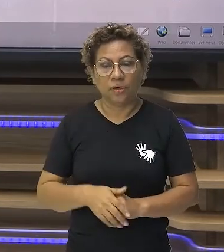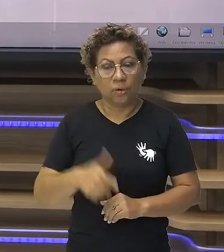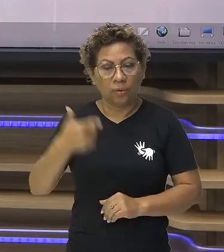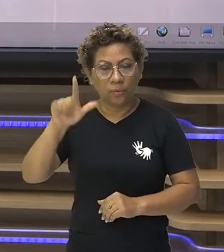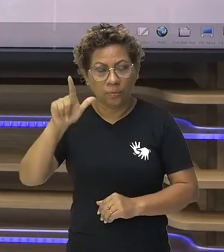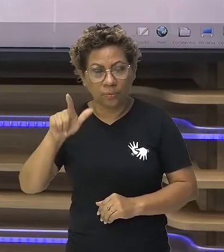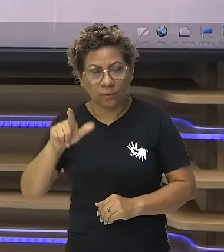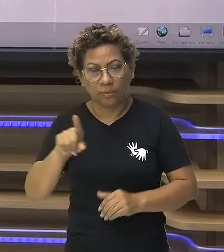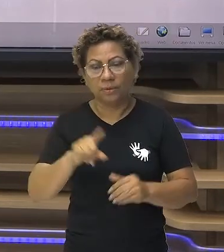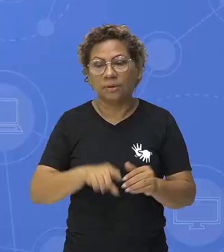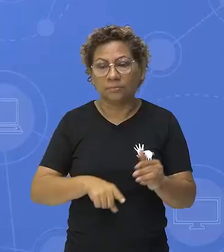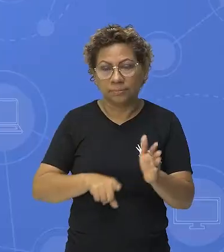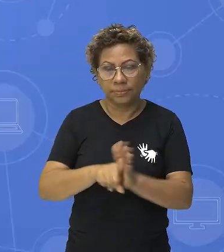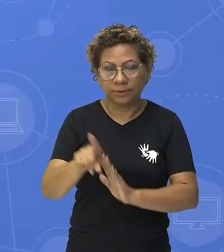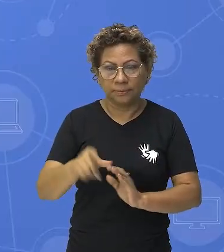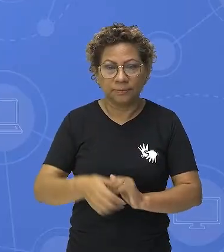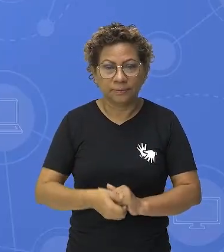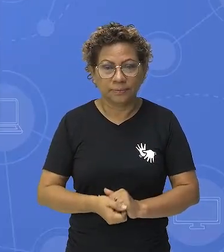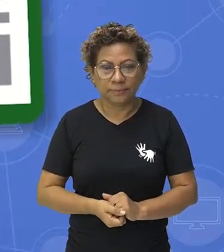questão.